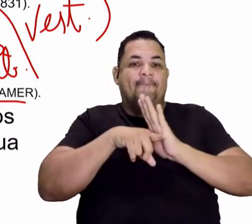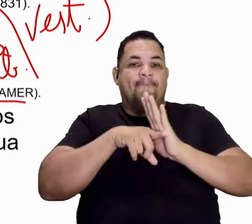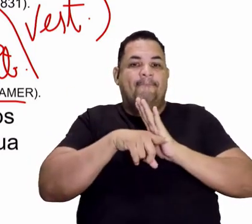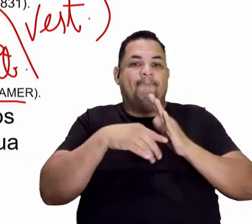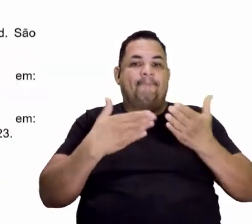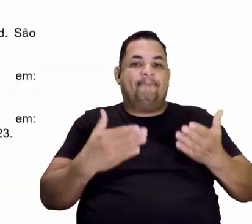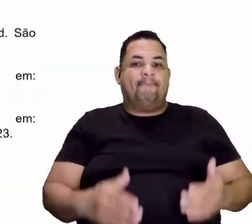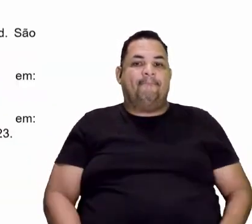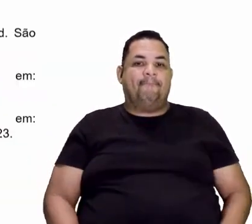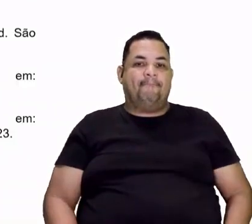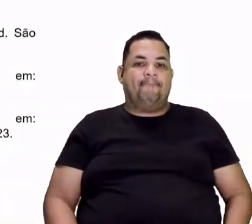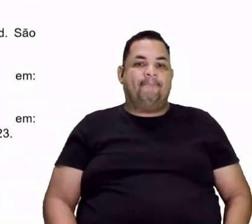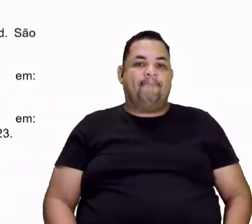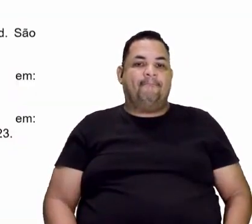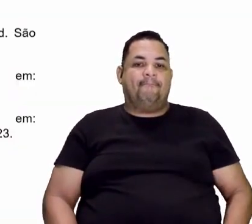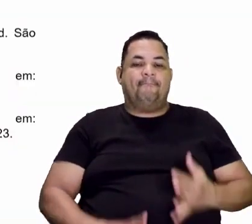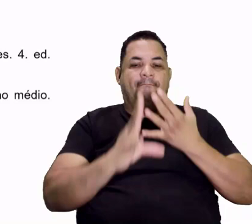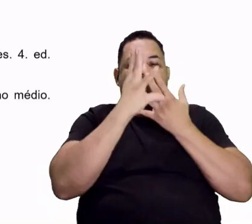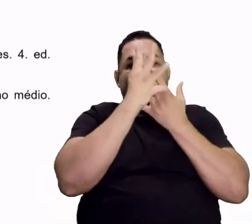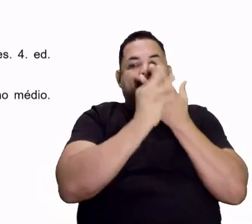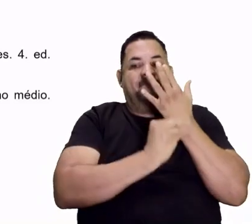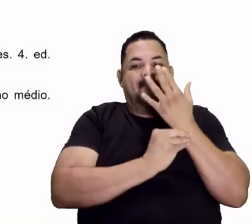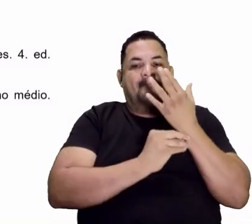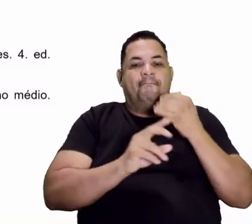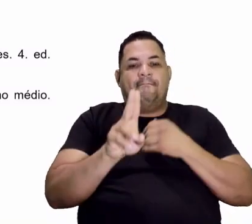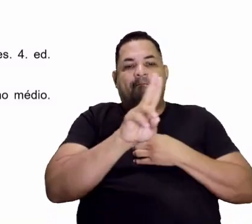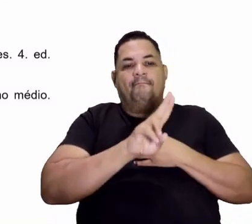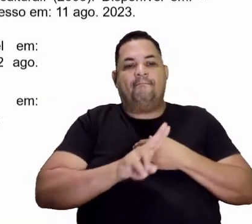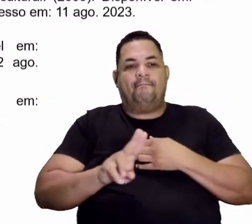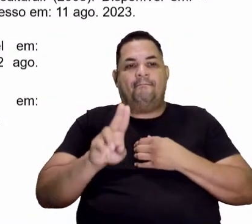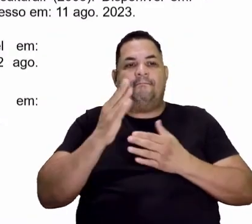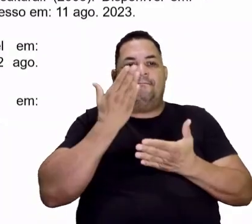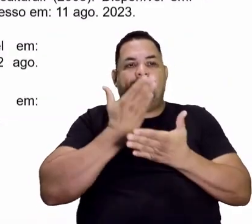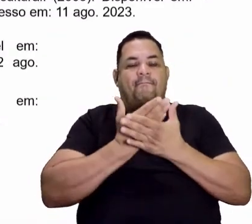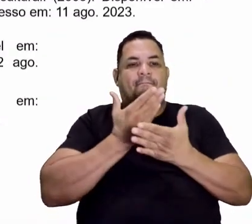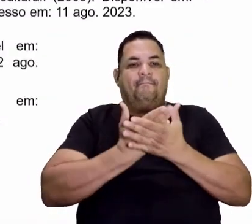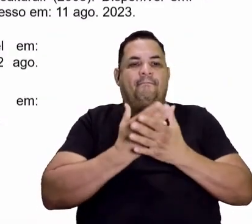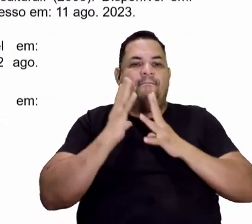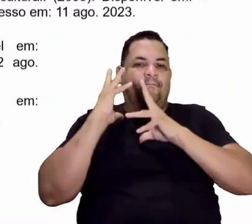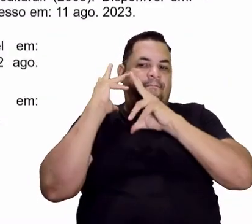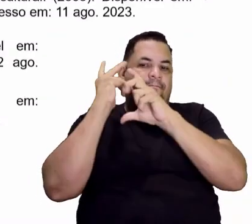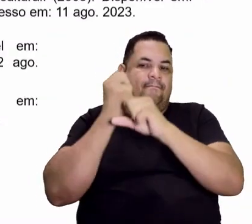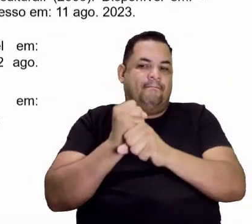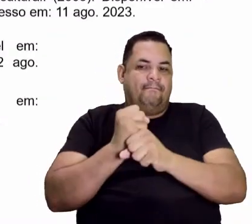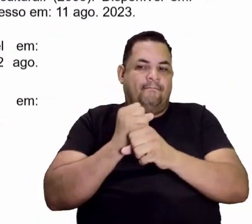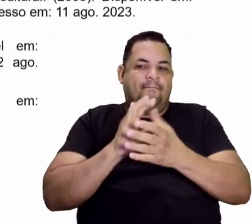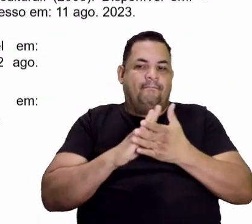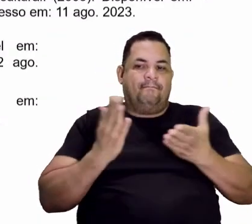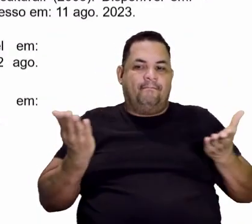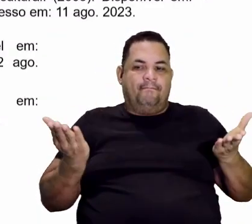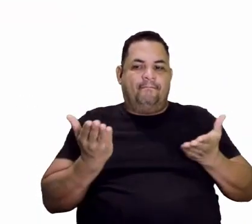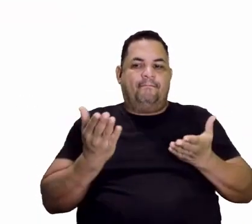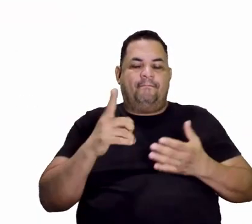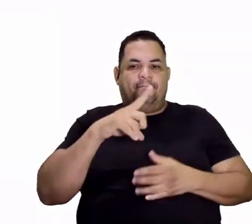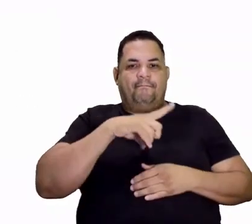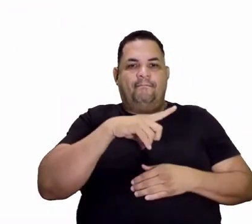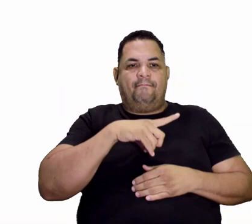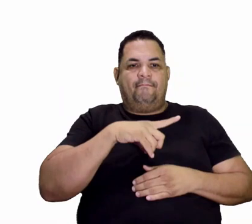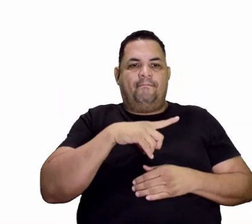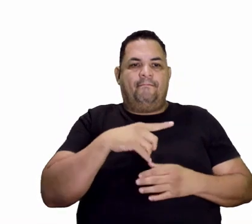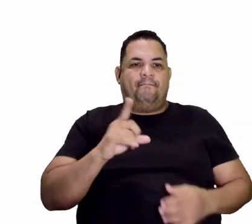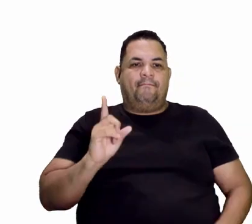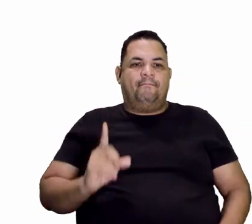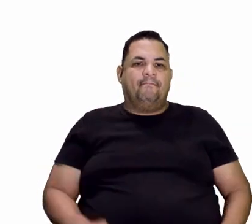tá? Vamos lá, então, as referências que utilizamos, né, nessas aulas, dessa revisão. E agora temos aí, olha